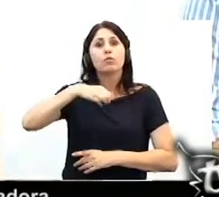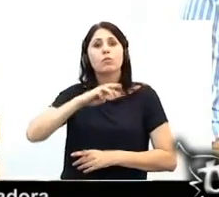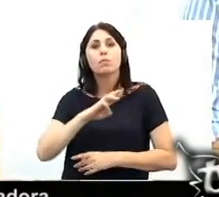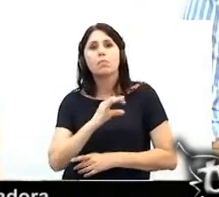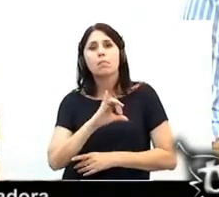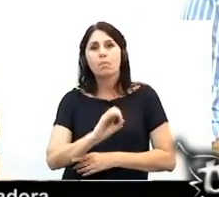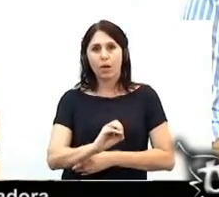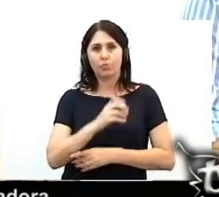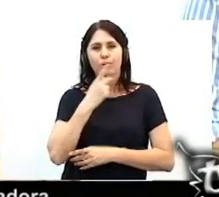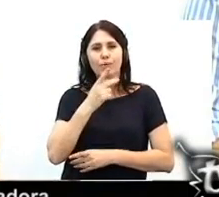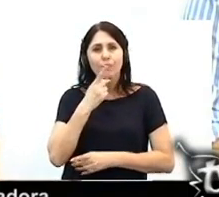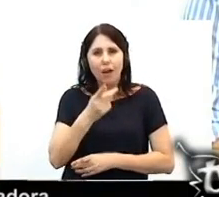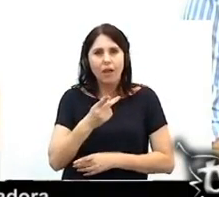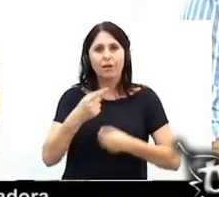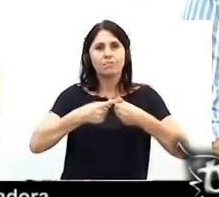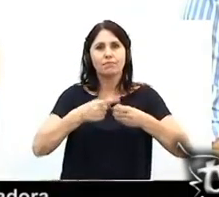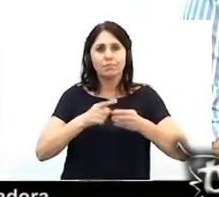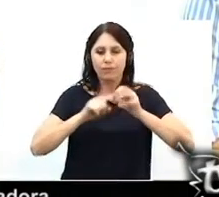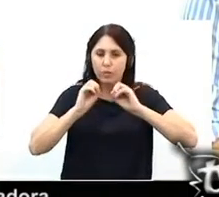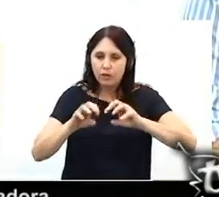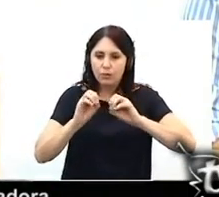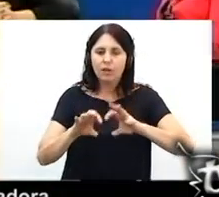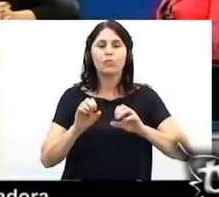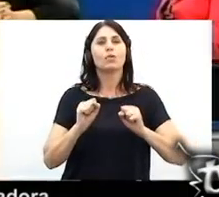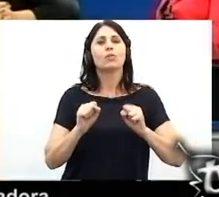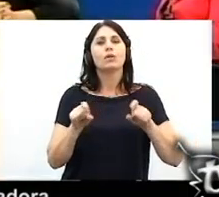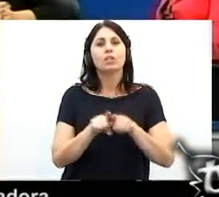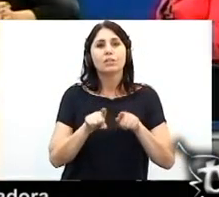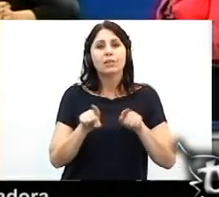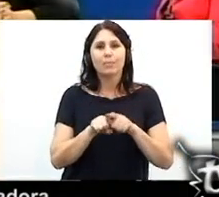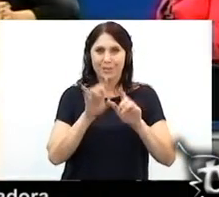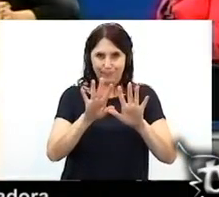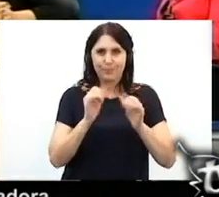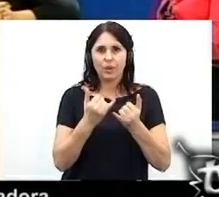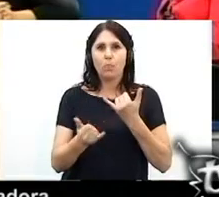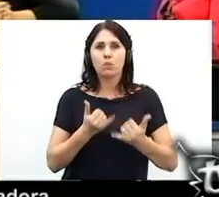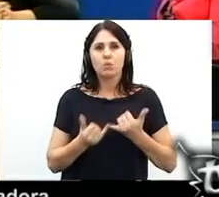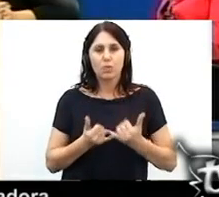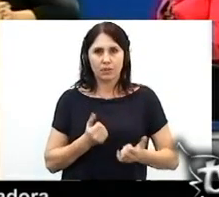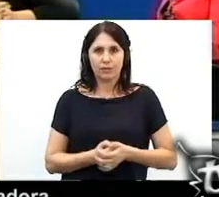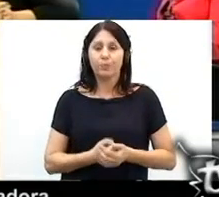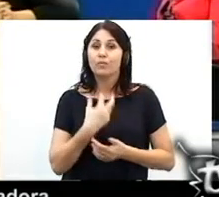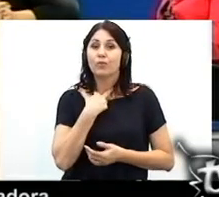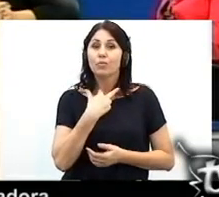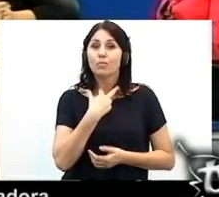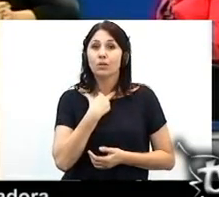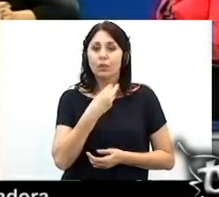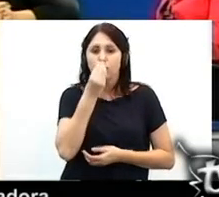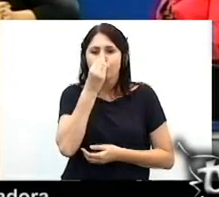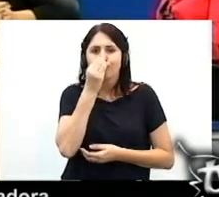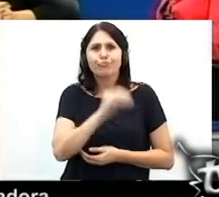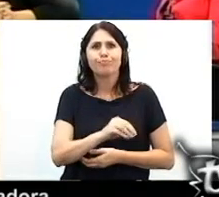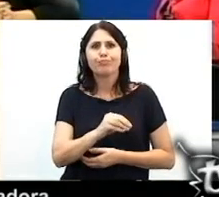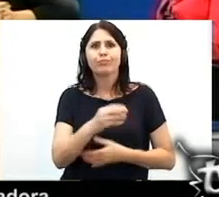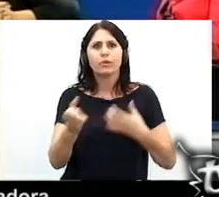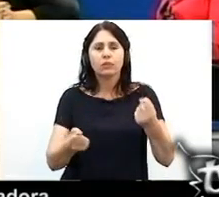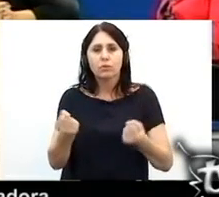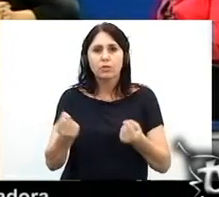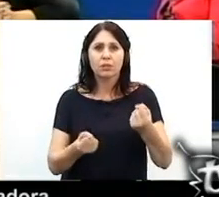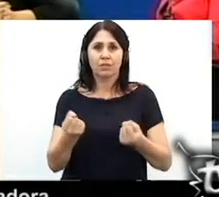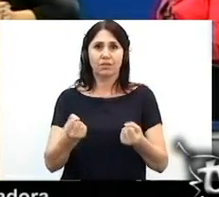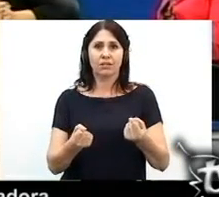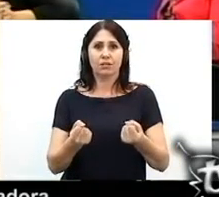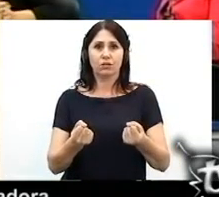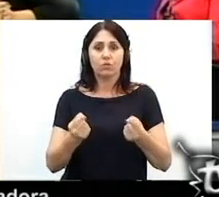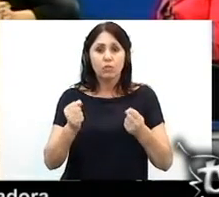estar presente e viva dentro das ações do nosso executivo. Nós precisamos participar. E é isso que o